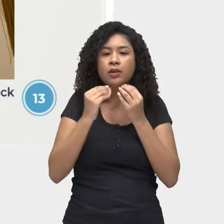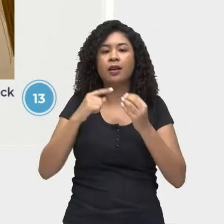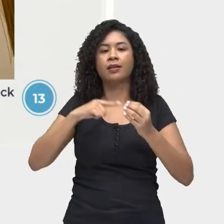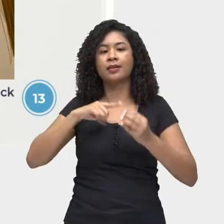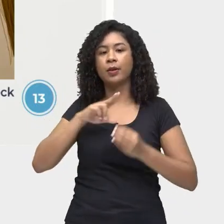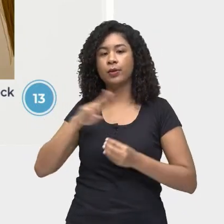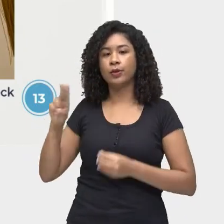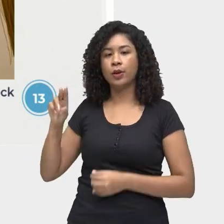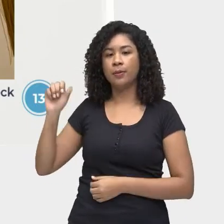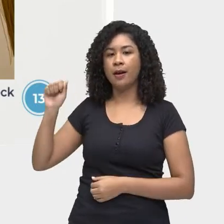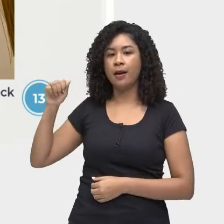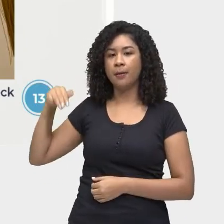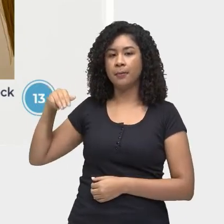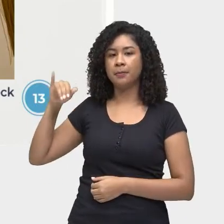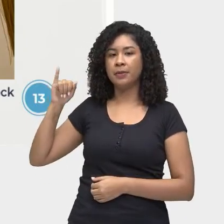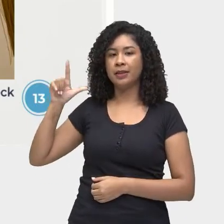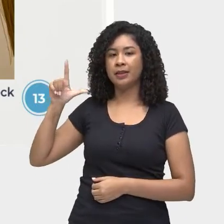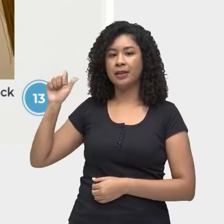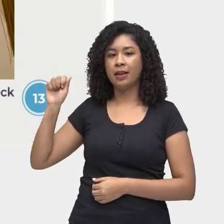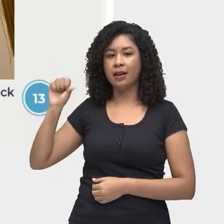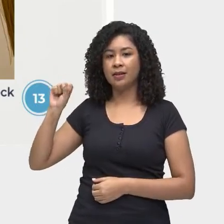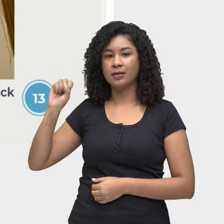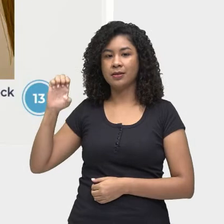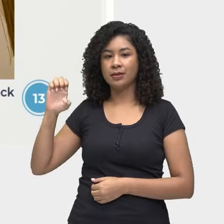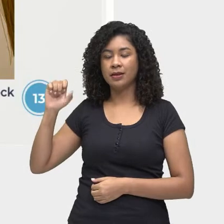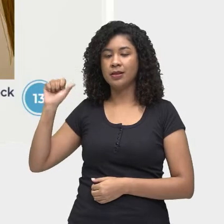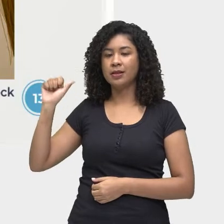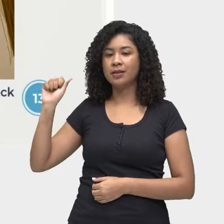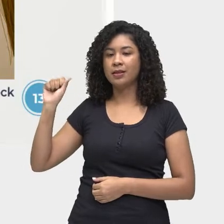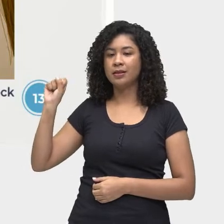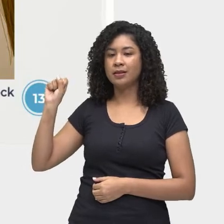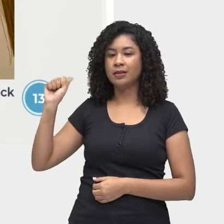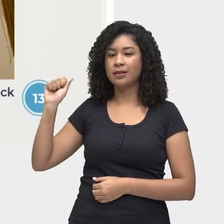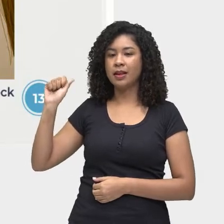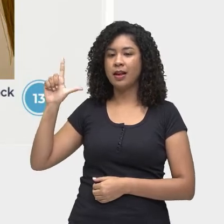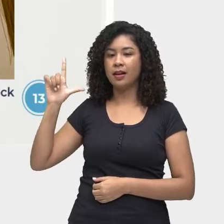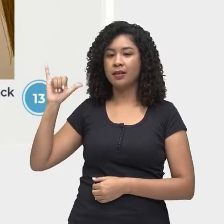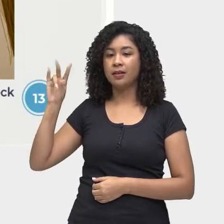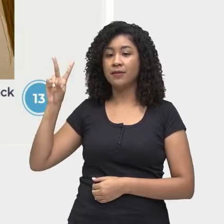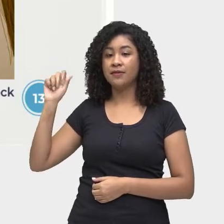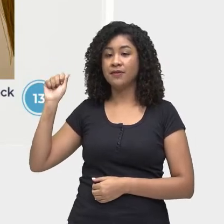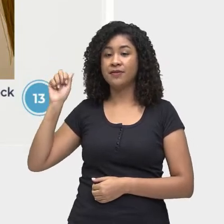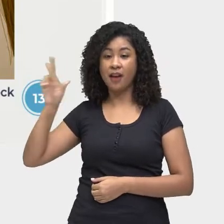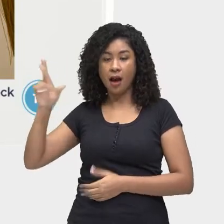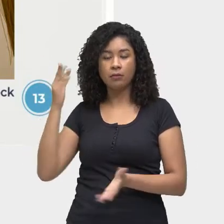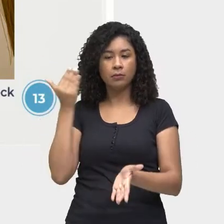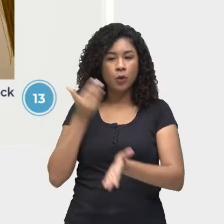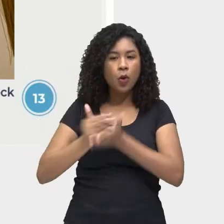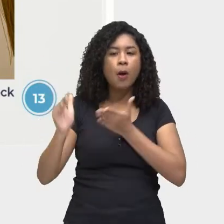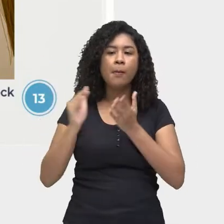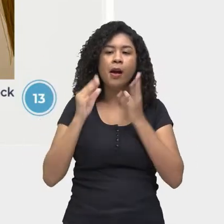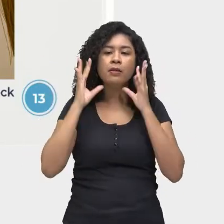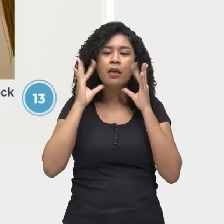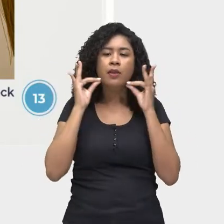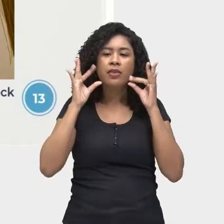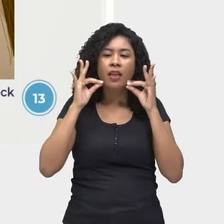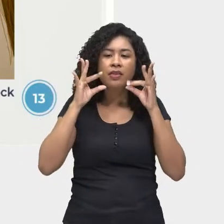que também é chamada de pitialina, que é como eu falei para vocês, é onde começa a digestão do